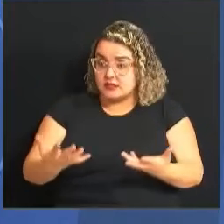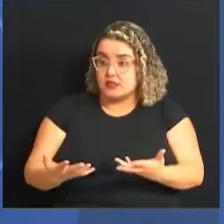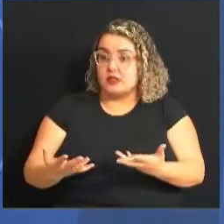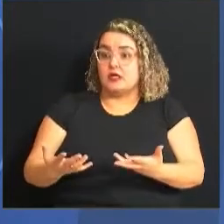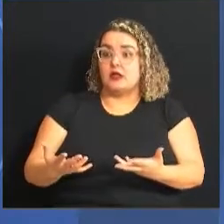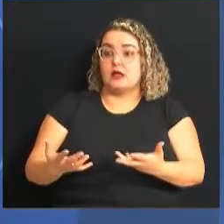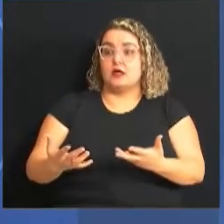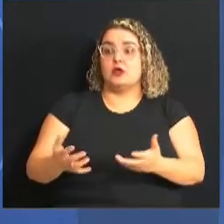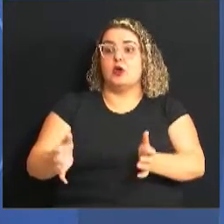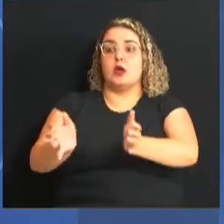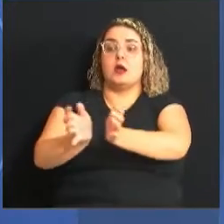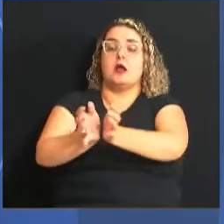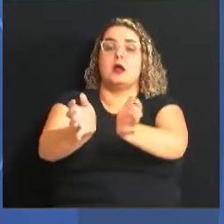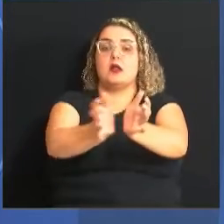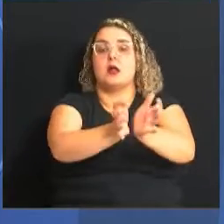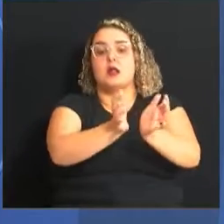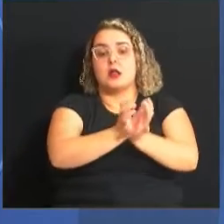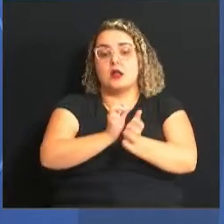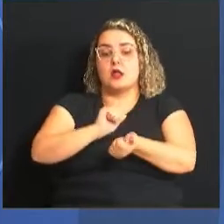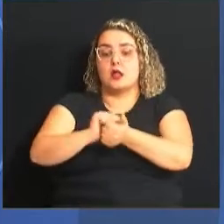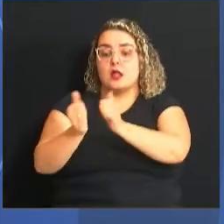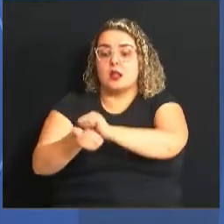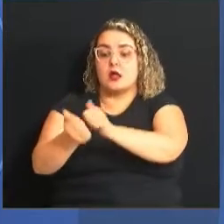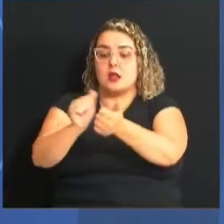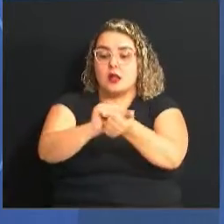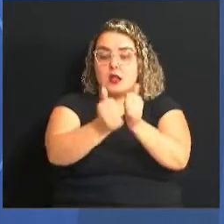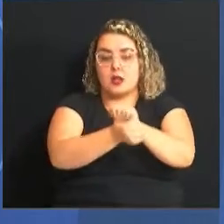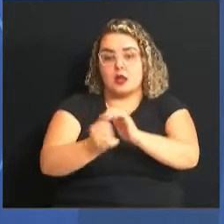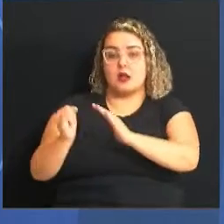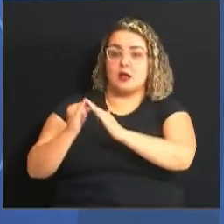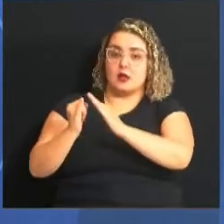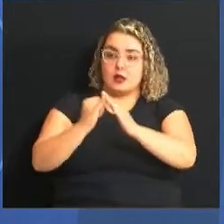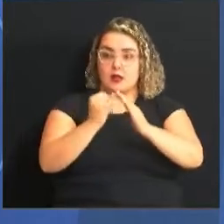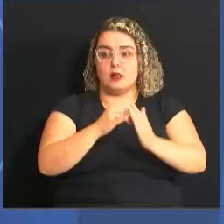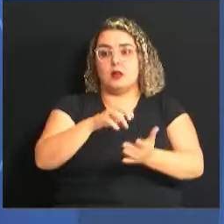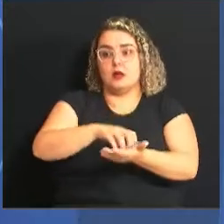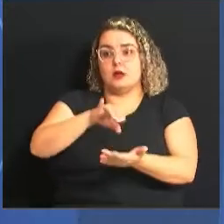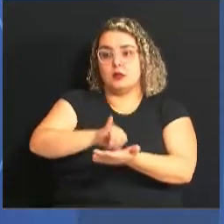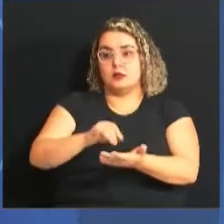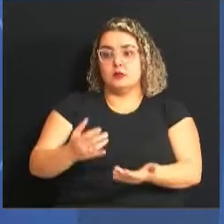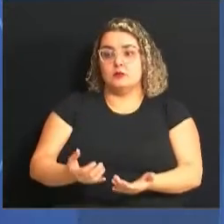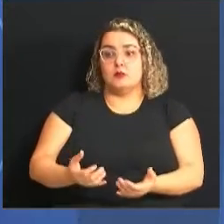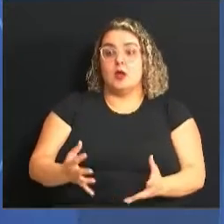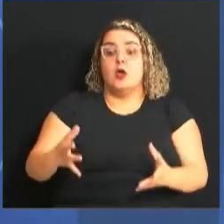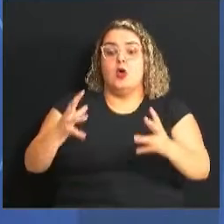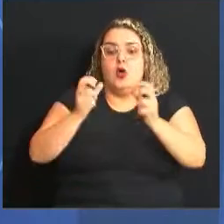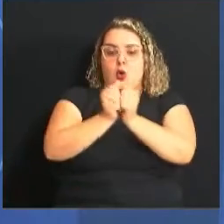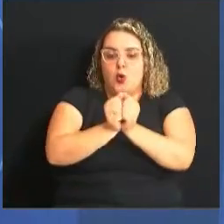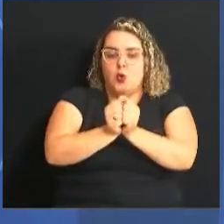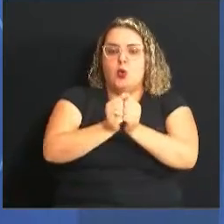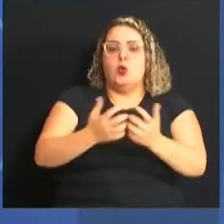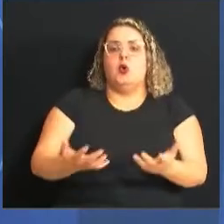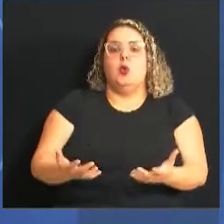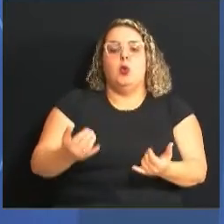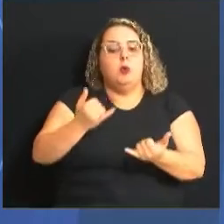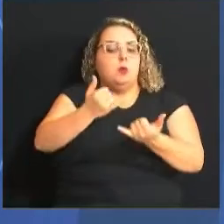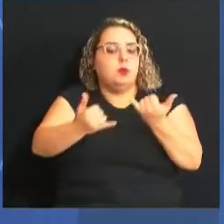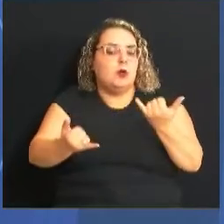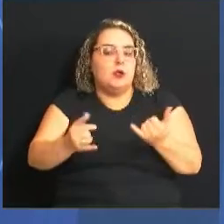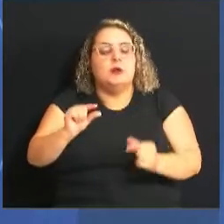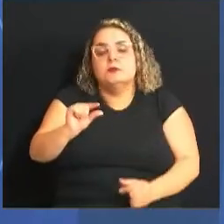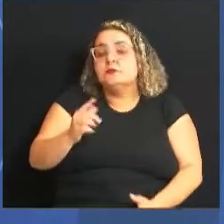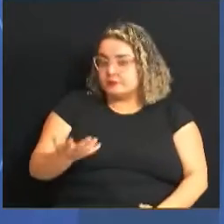as categorias de reabilitação dos imóveis do centro, que são integral, parcial e mínima, critérios para cada uma,